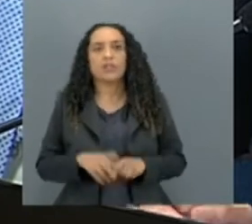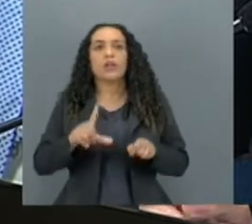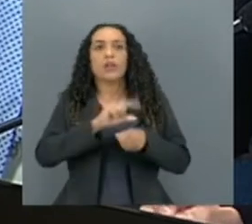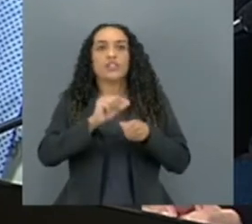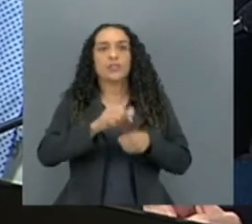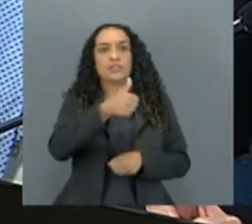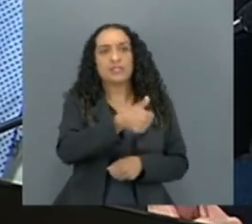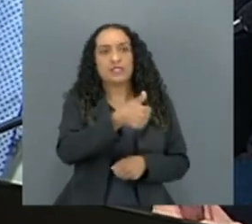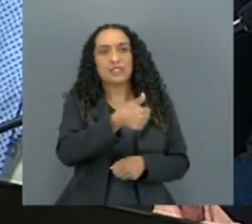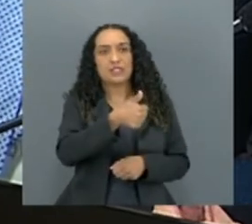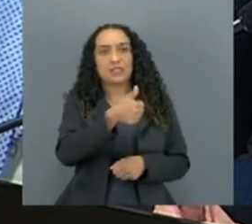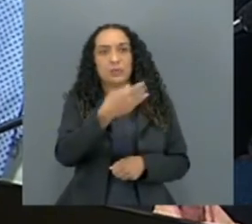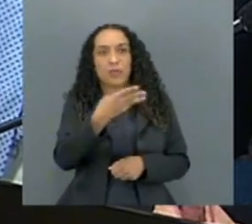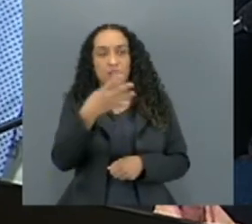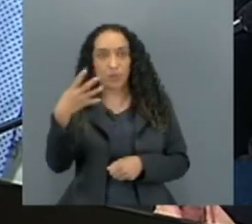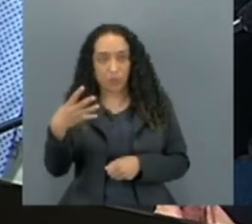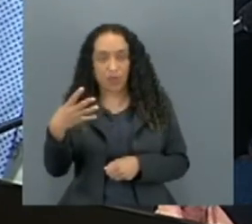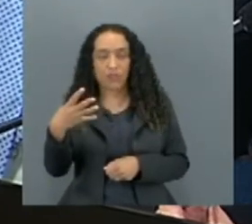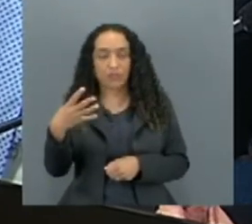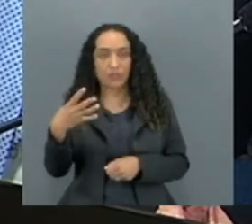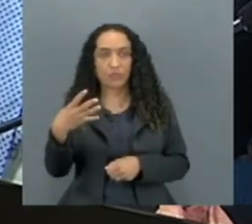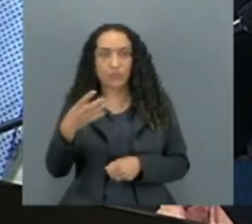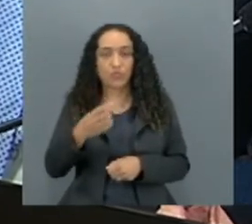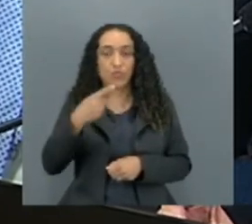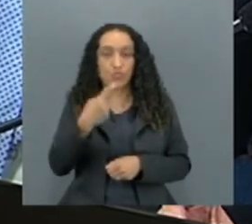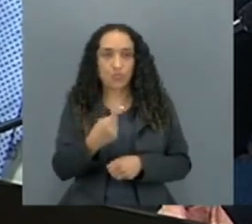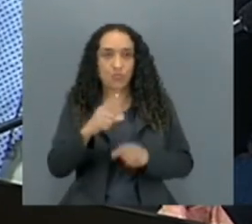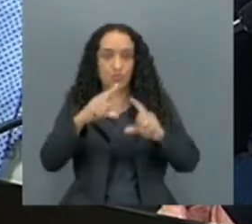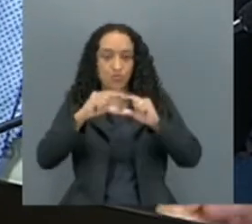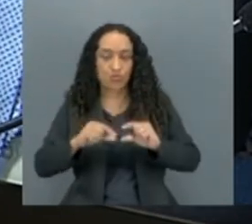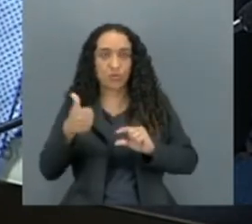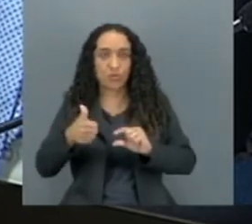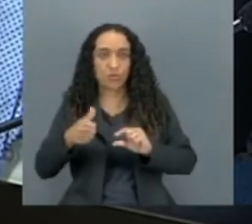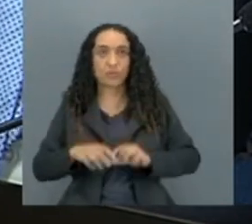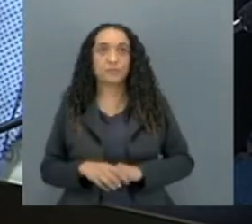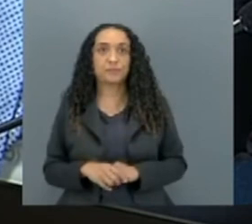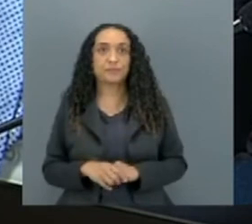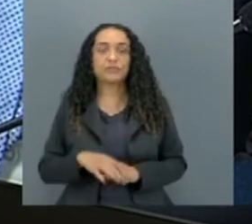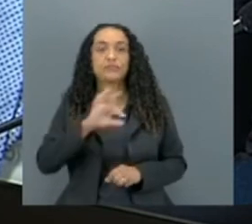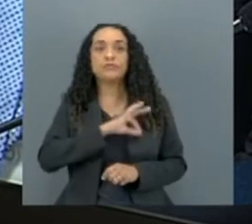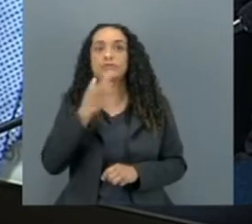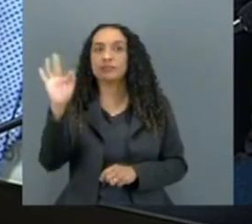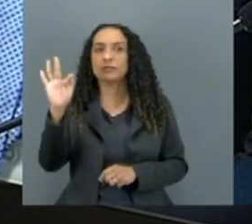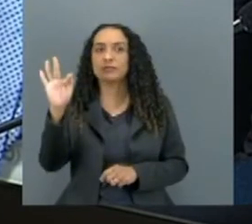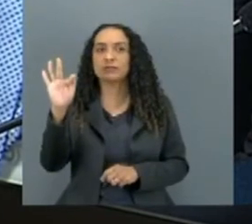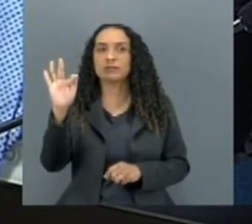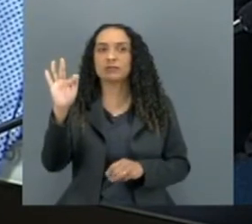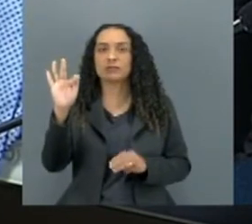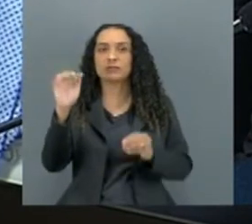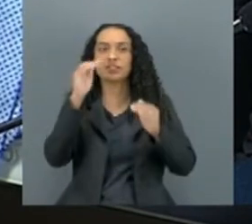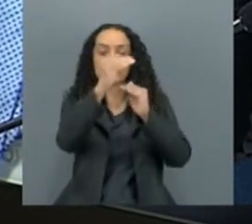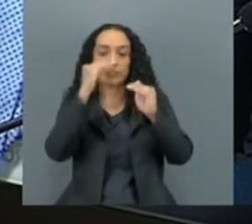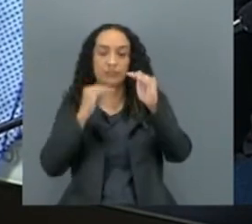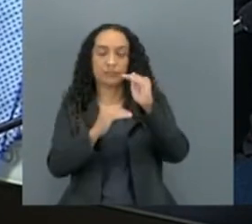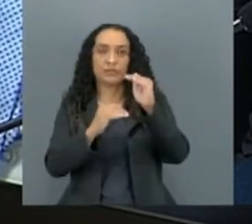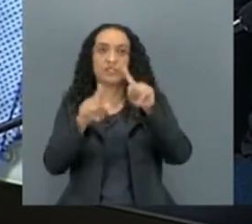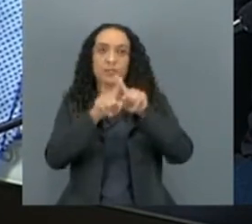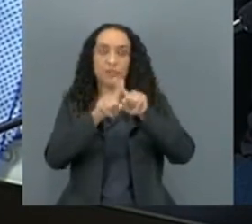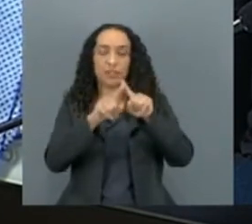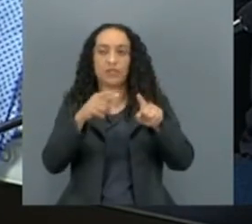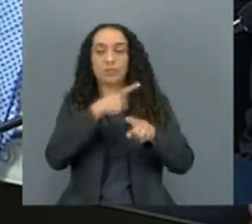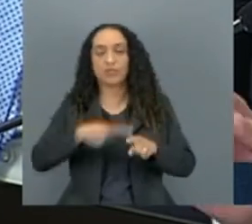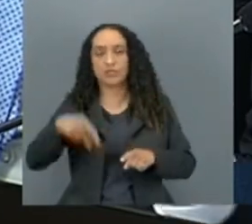artigo 144, inciso 1º, a Polícia Federal é subordinada ao senhor e ao presidente da República,